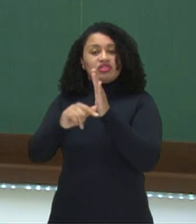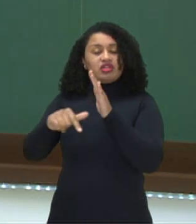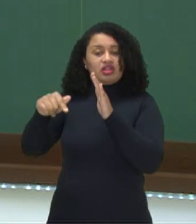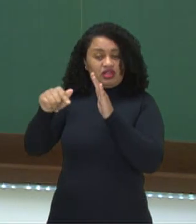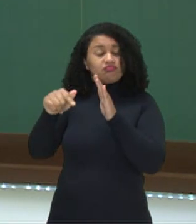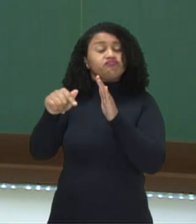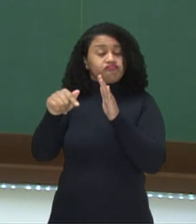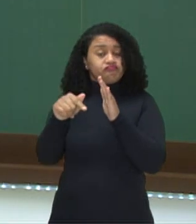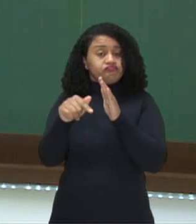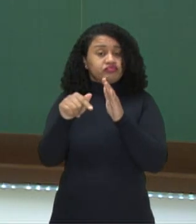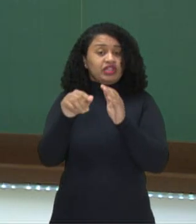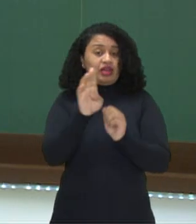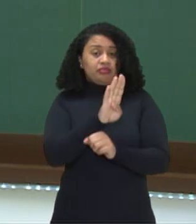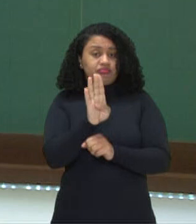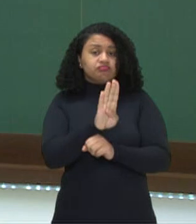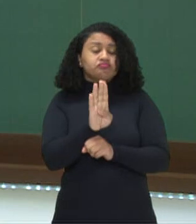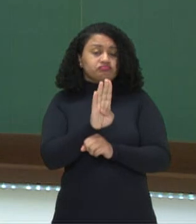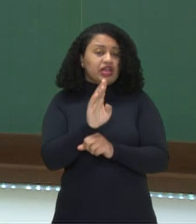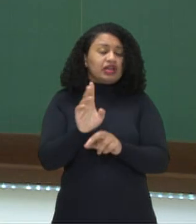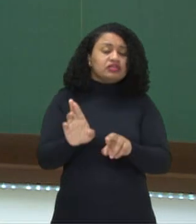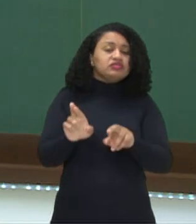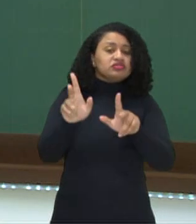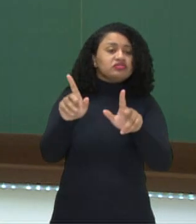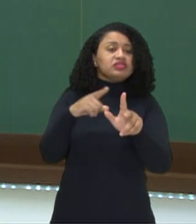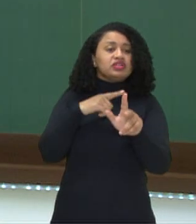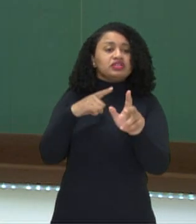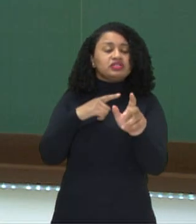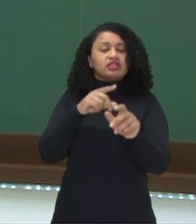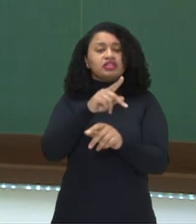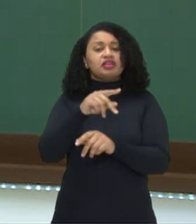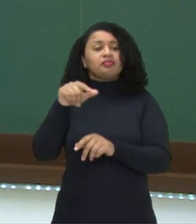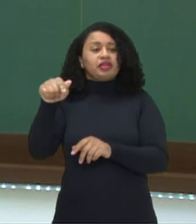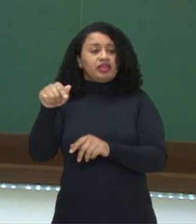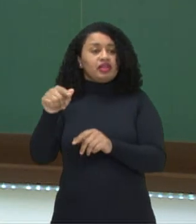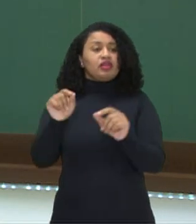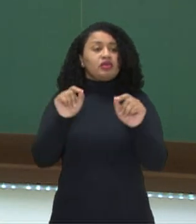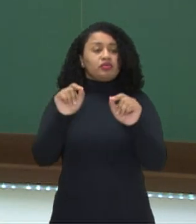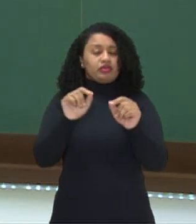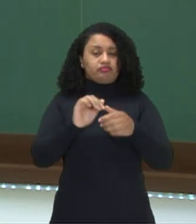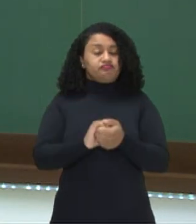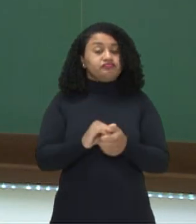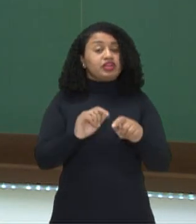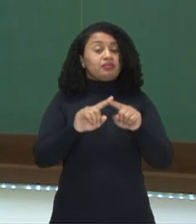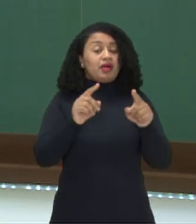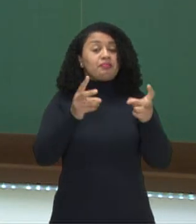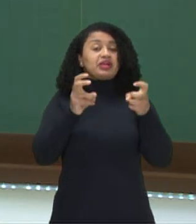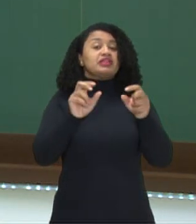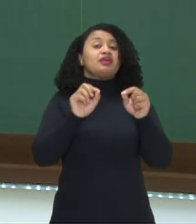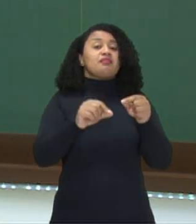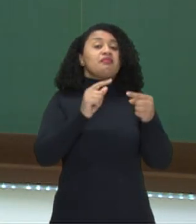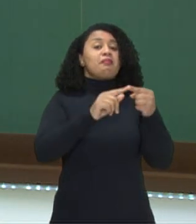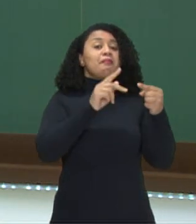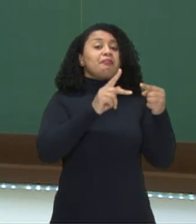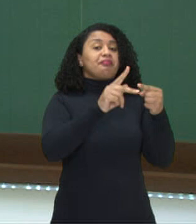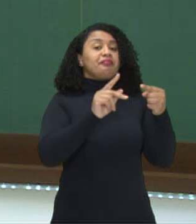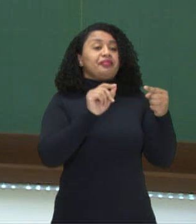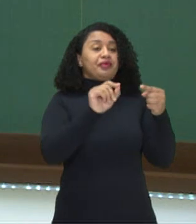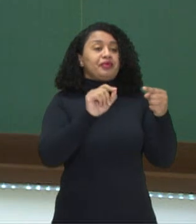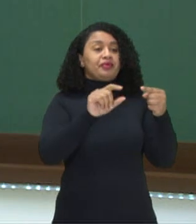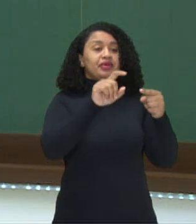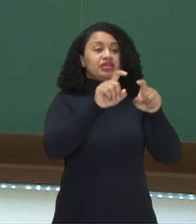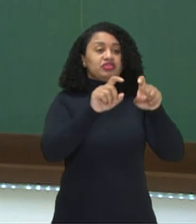Q, e na letra B a diferença entre P e Q. Olha só o polinômio P. X